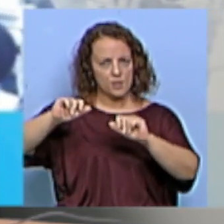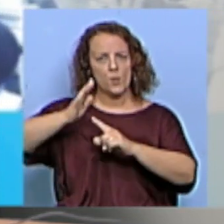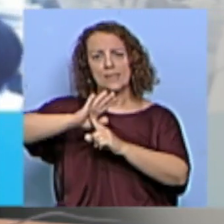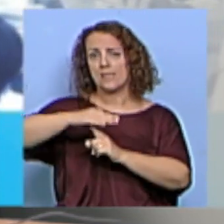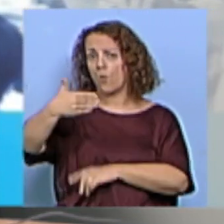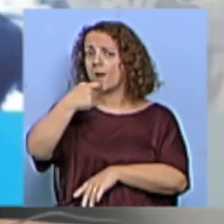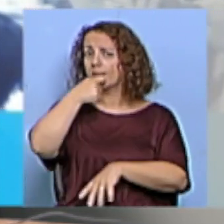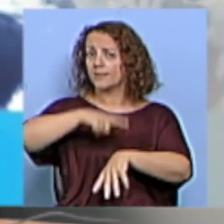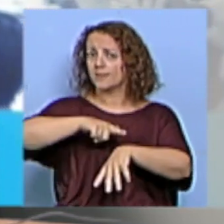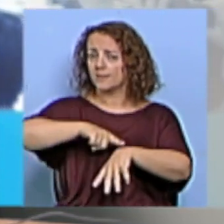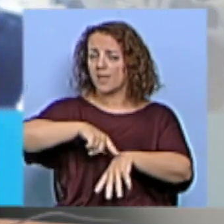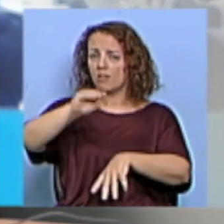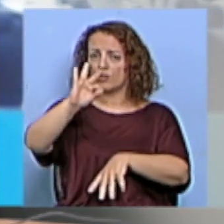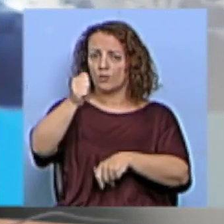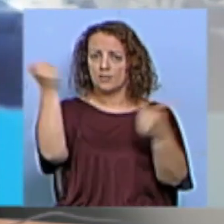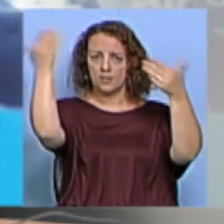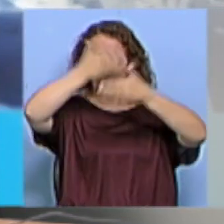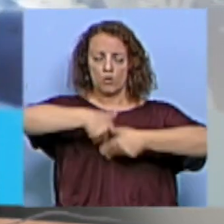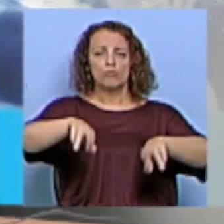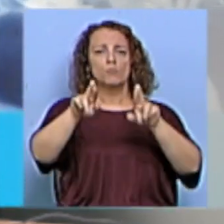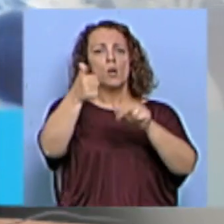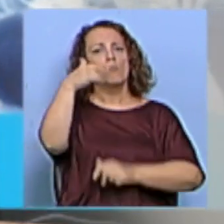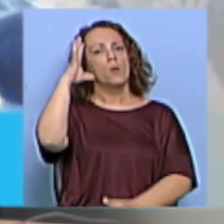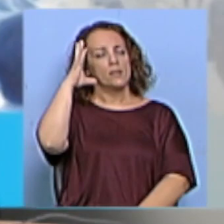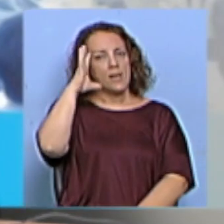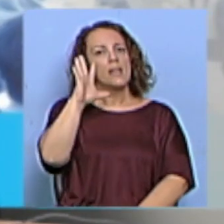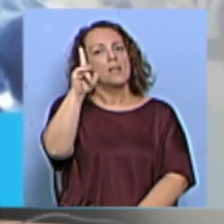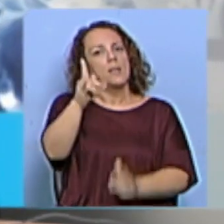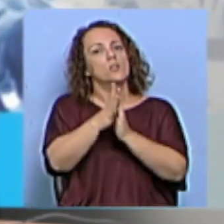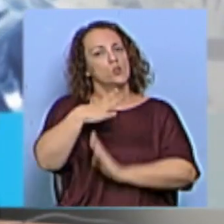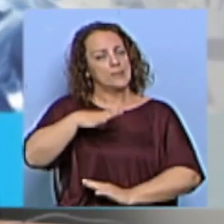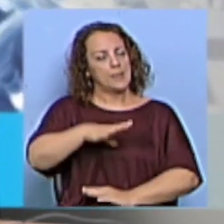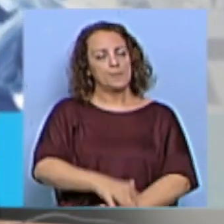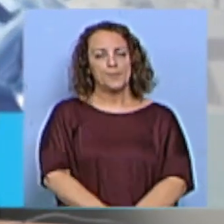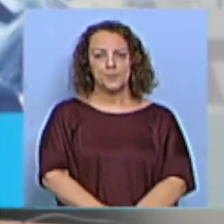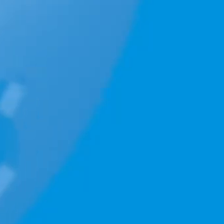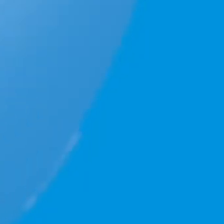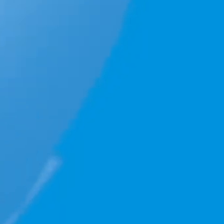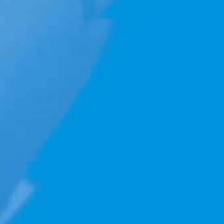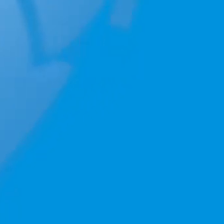forem 22h45. Votos de uma ótima tarde. Até amanhã, se Deus quiser.